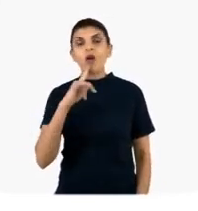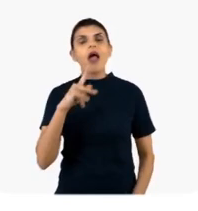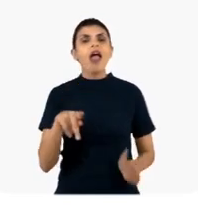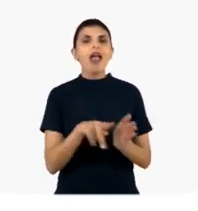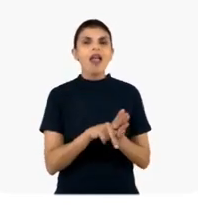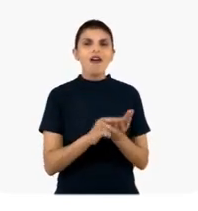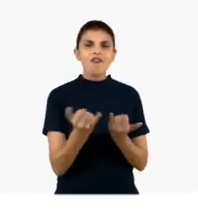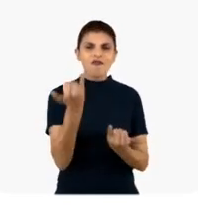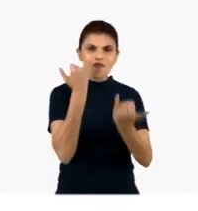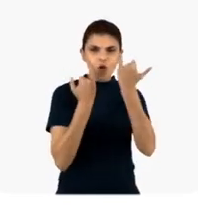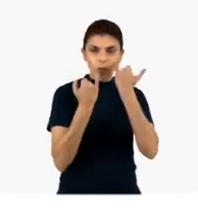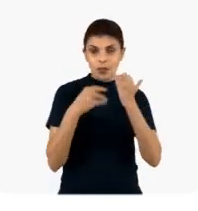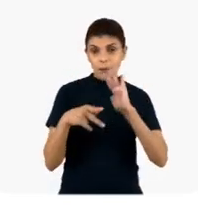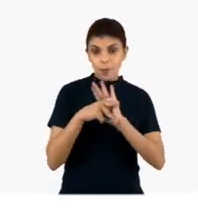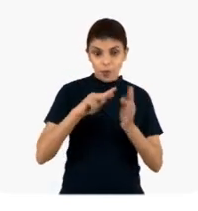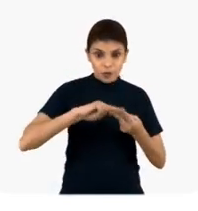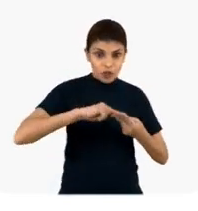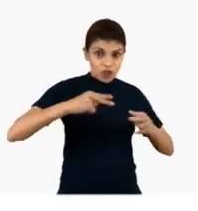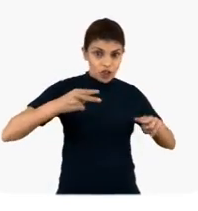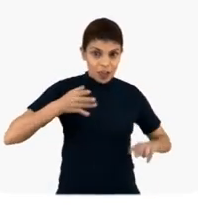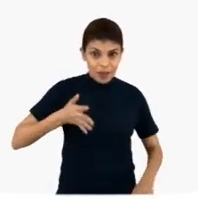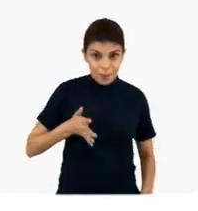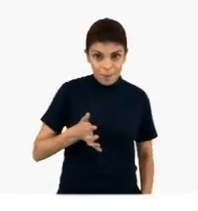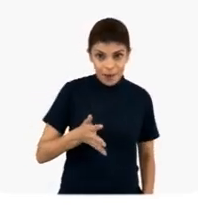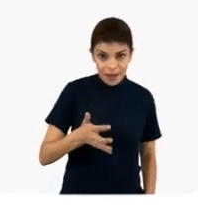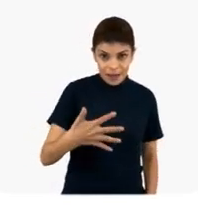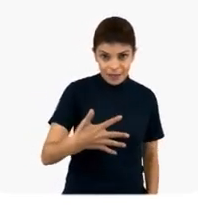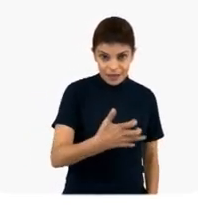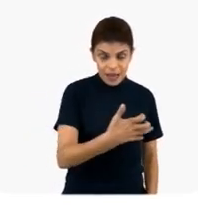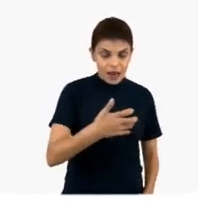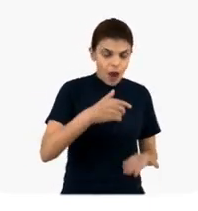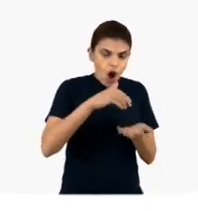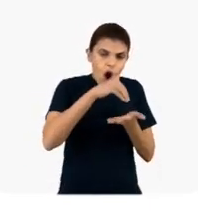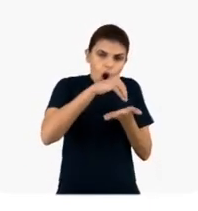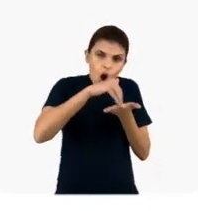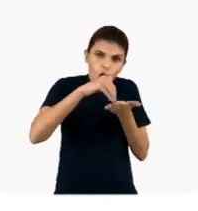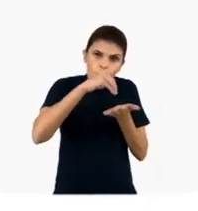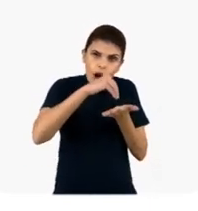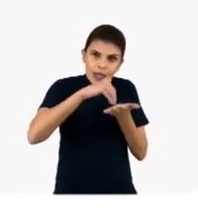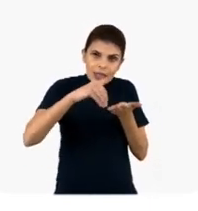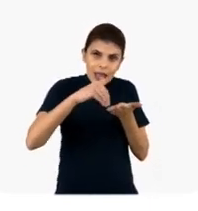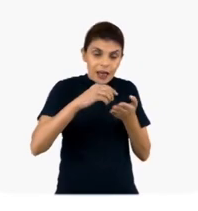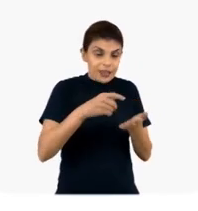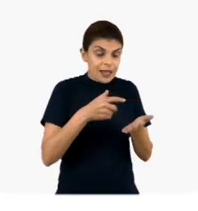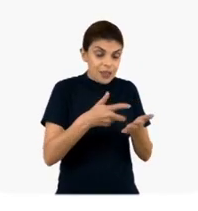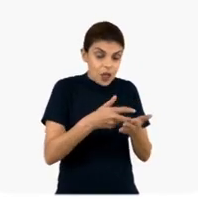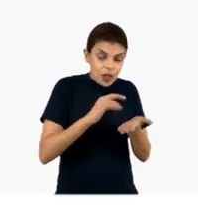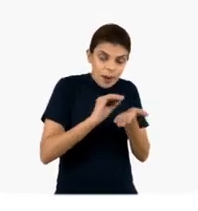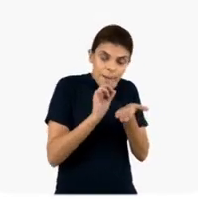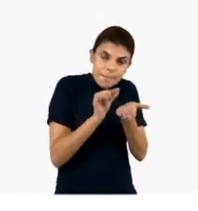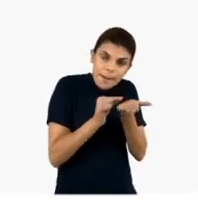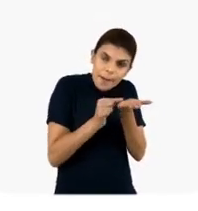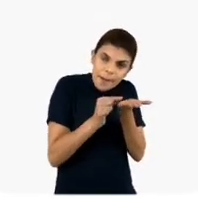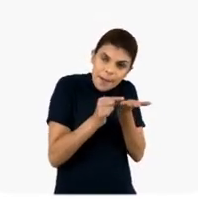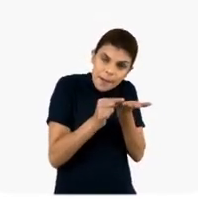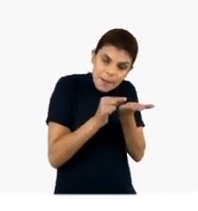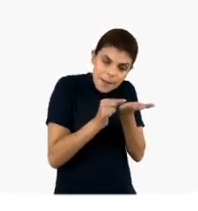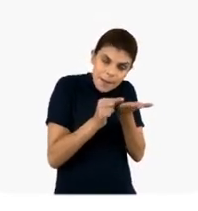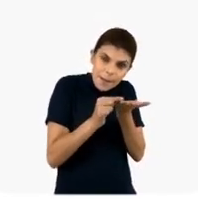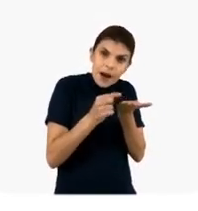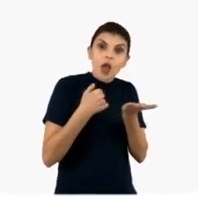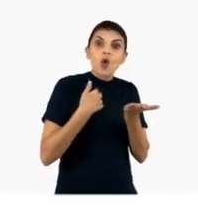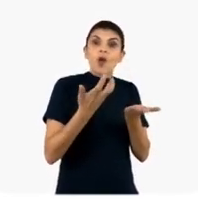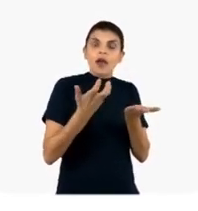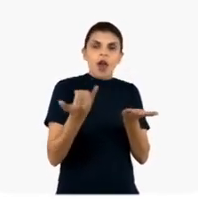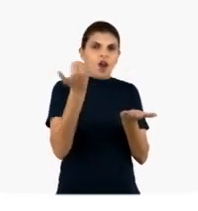da minha bactéria. É cortado esse plasmídio com enzimas de restrição e o fragmento do gene que